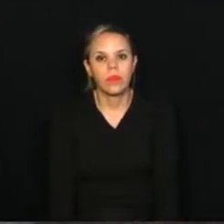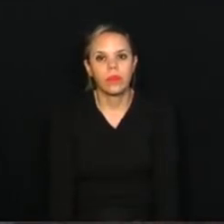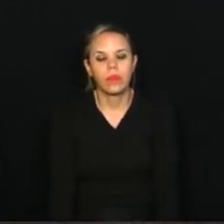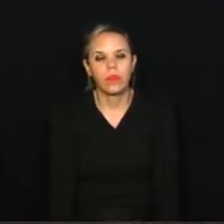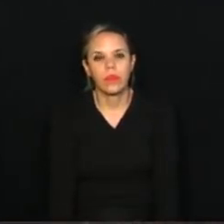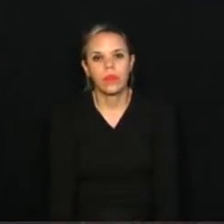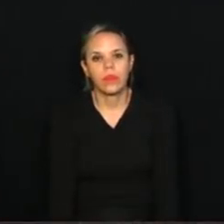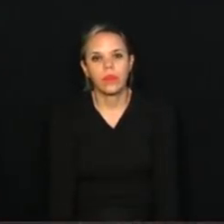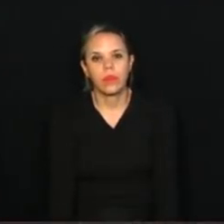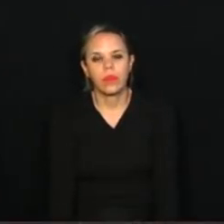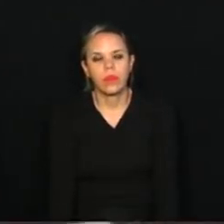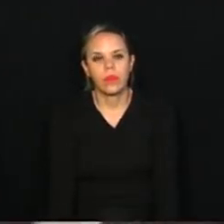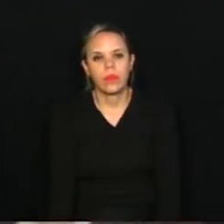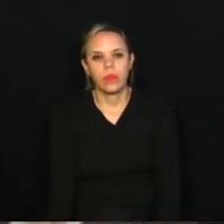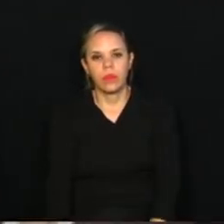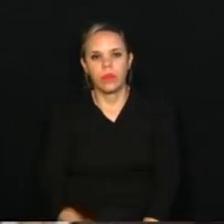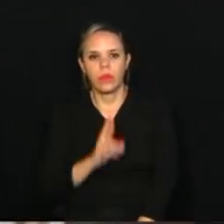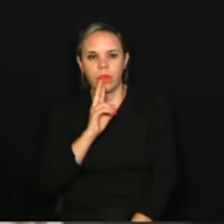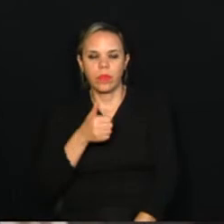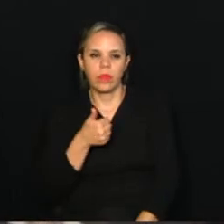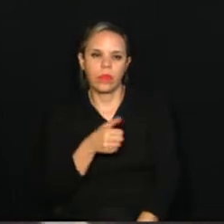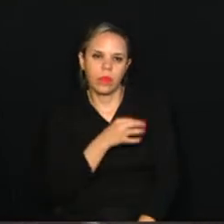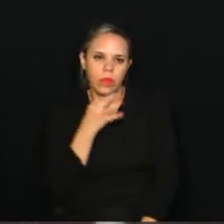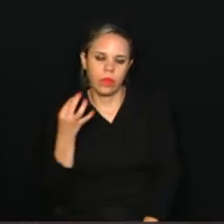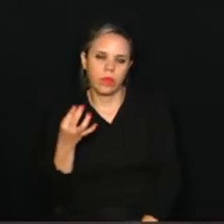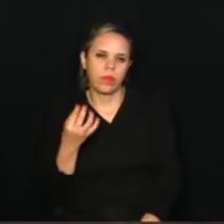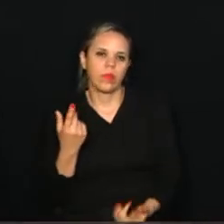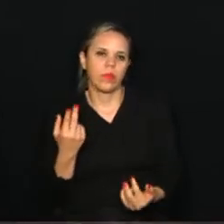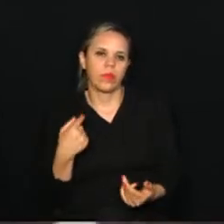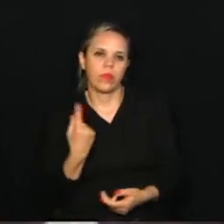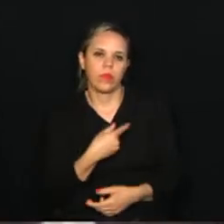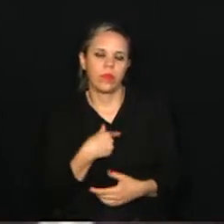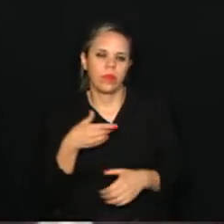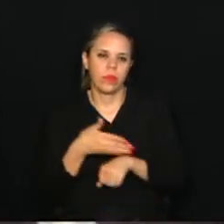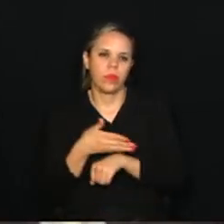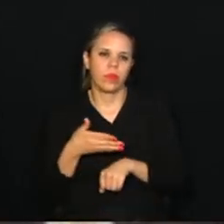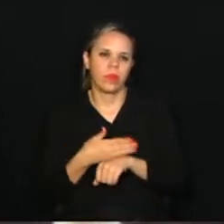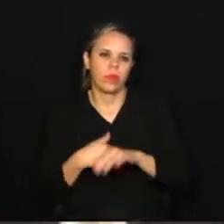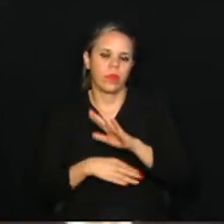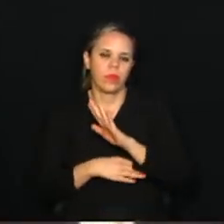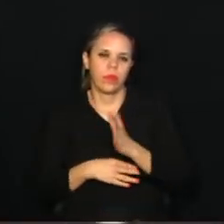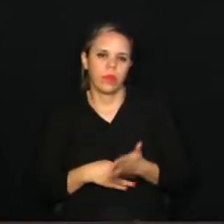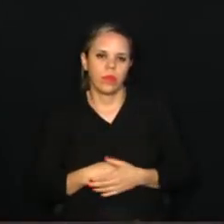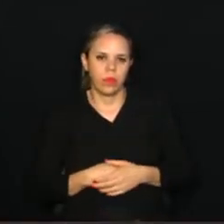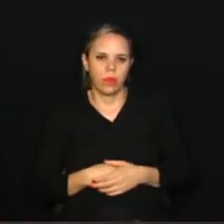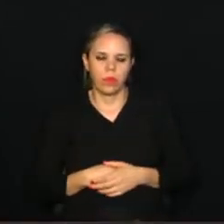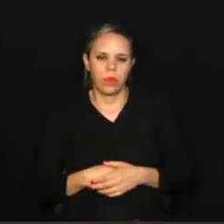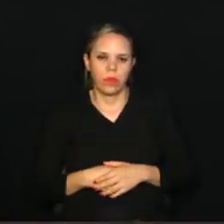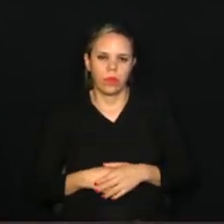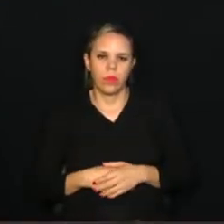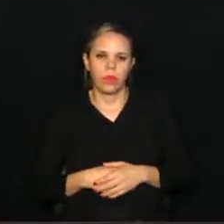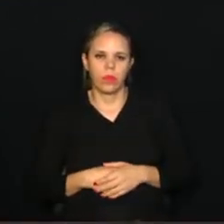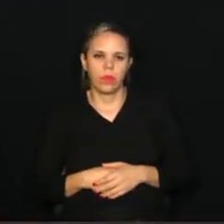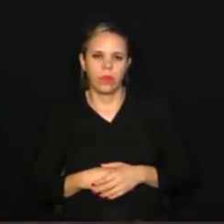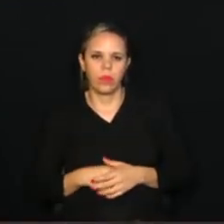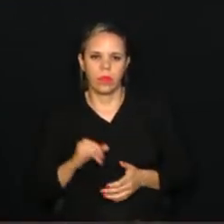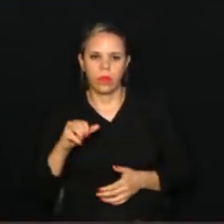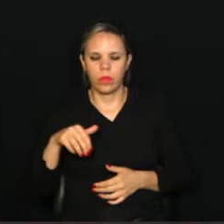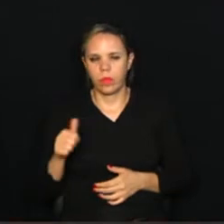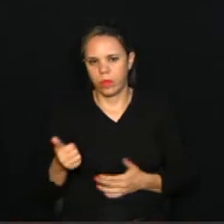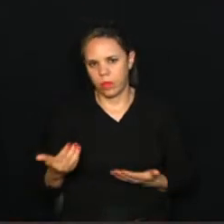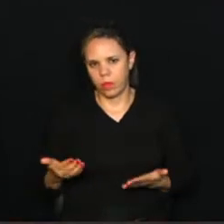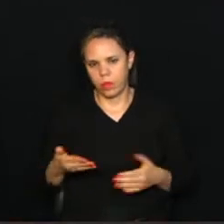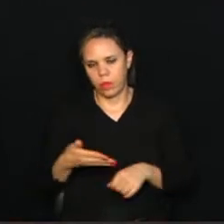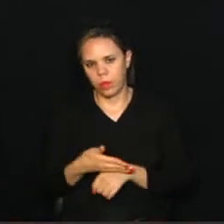Bom, Gaspar, eu acho que você respondeu muito bem a questão da nossa participação do Legislativo na IMA, né?